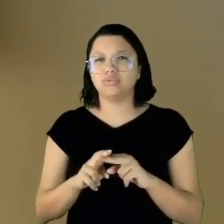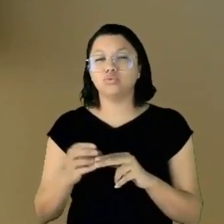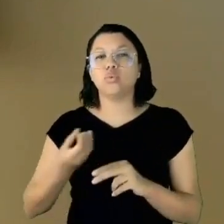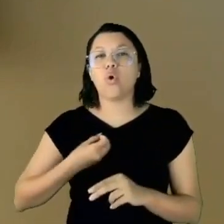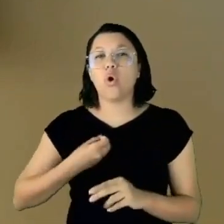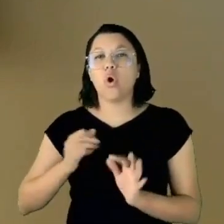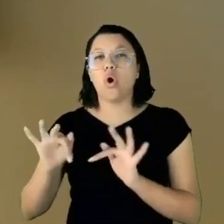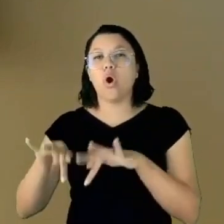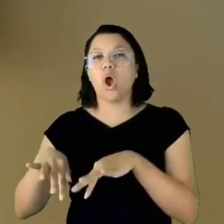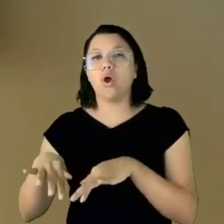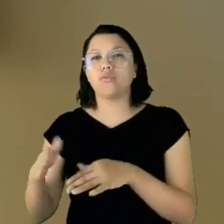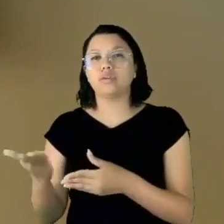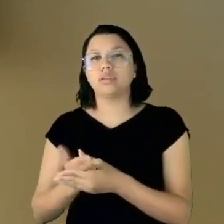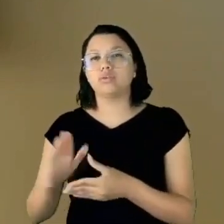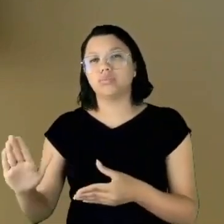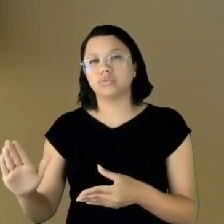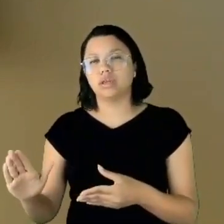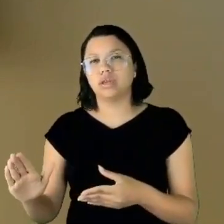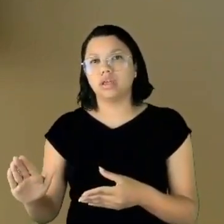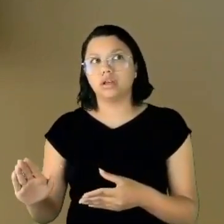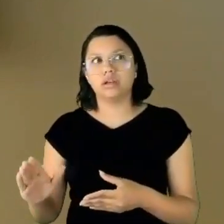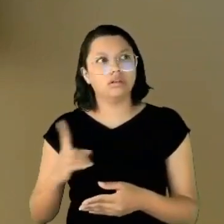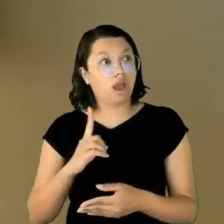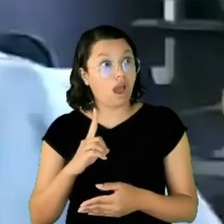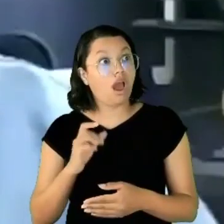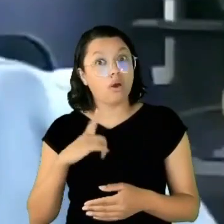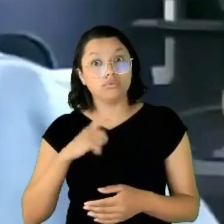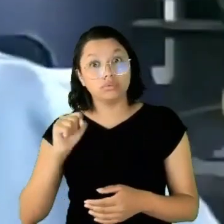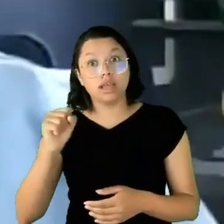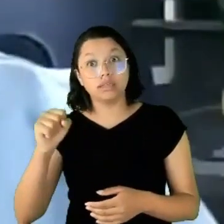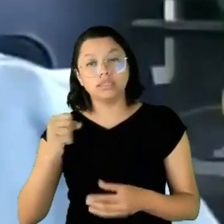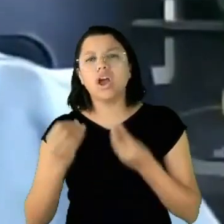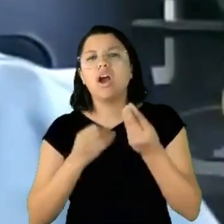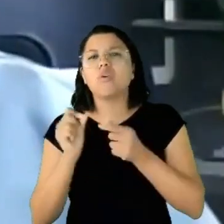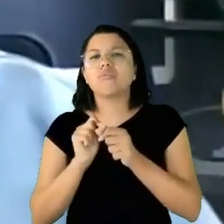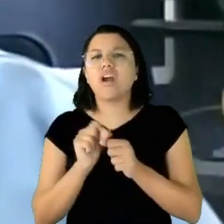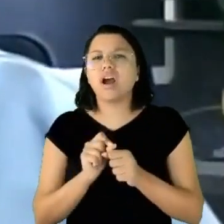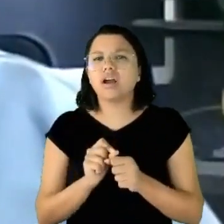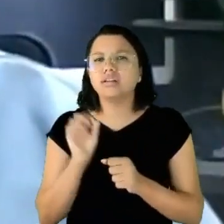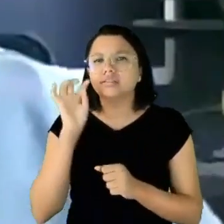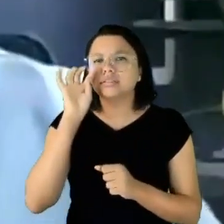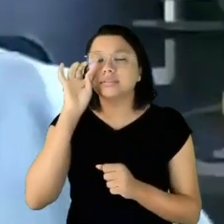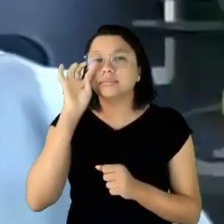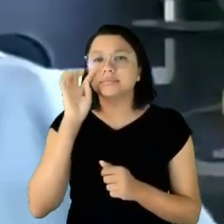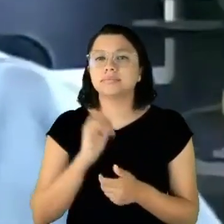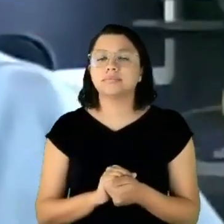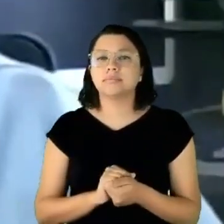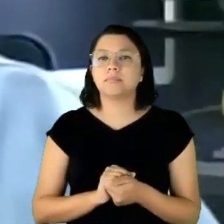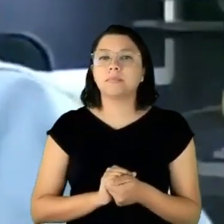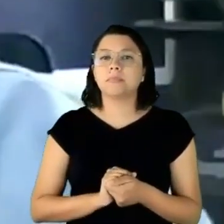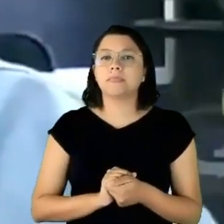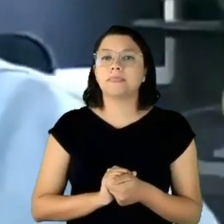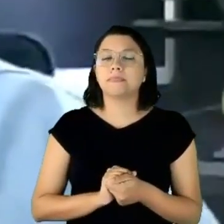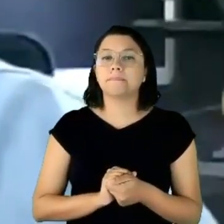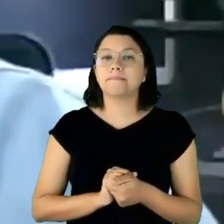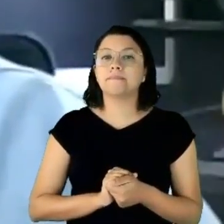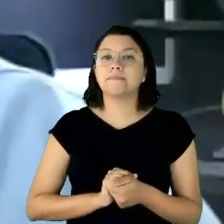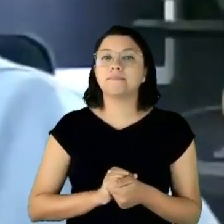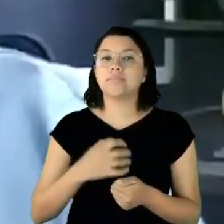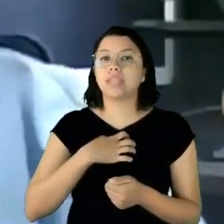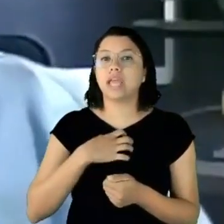do processo você mesmo mostrou lá que não tem essa opção não dá sim dá para criar como é que faz é daquela forma